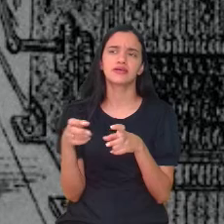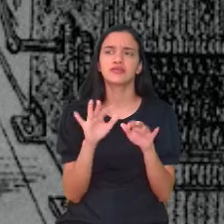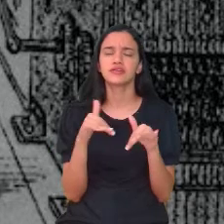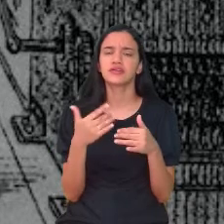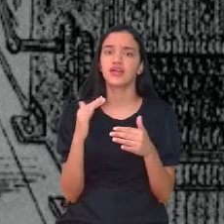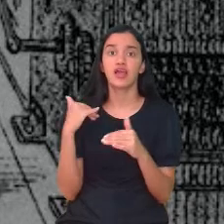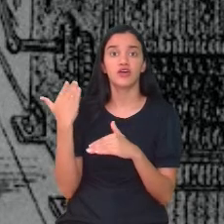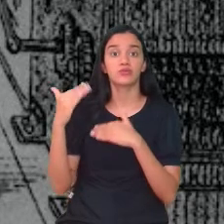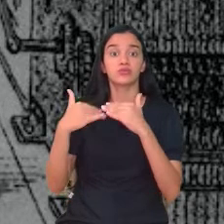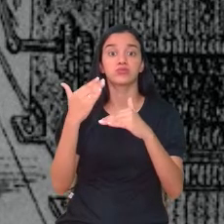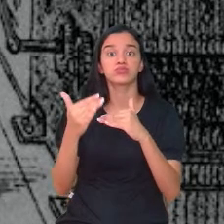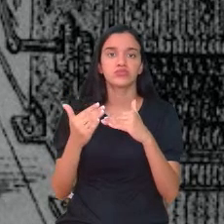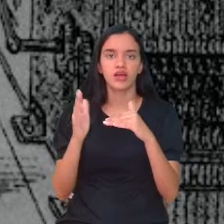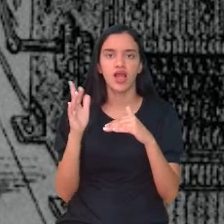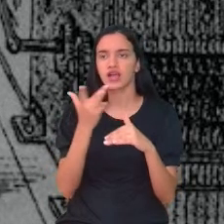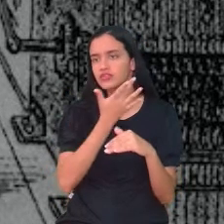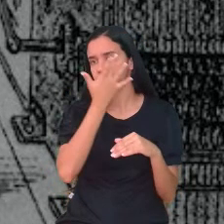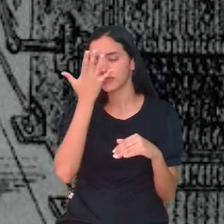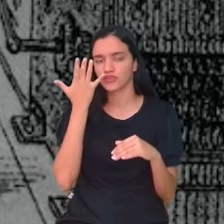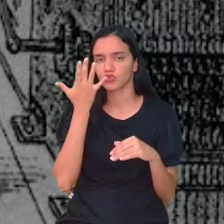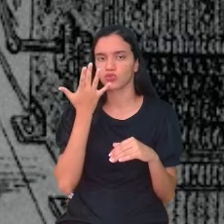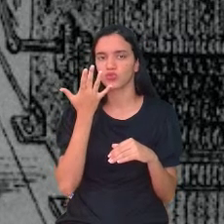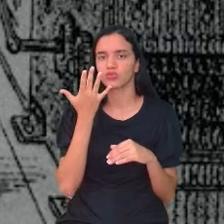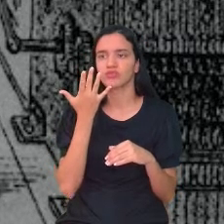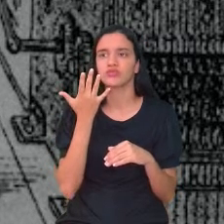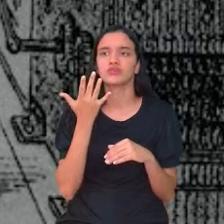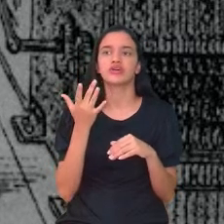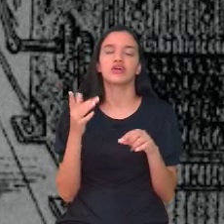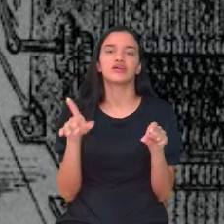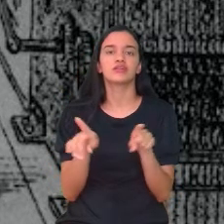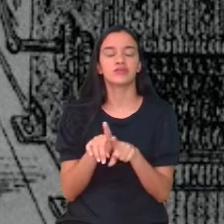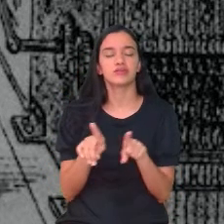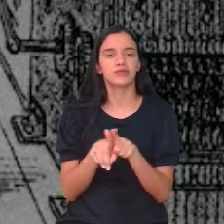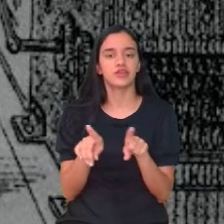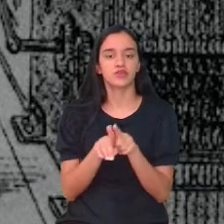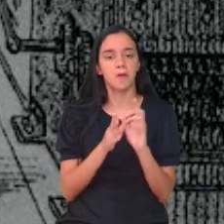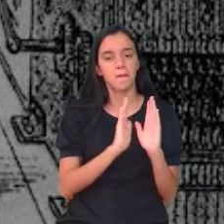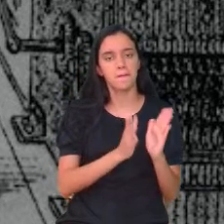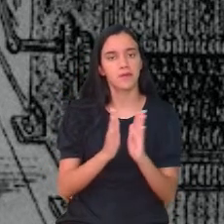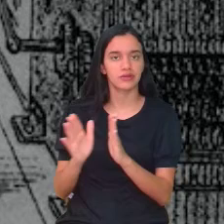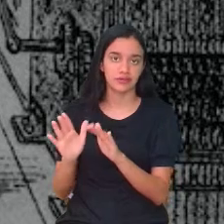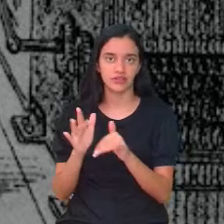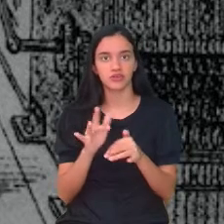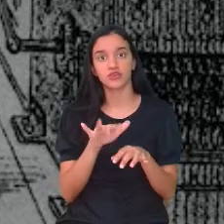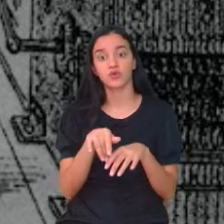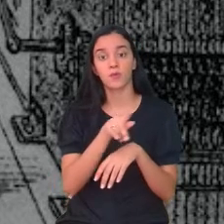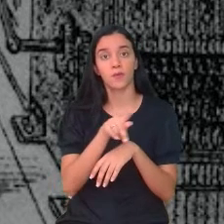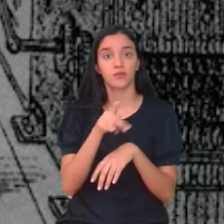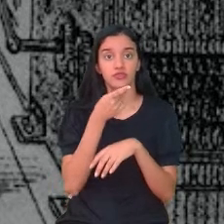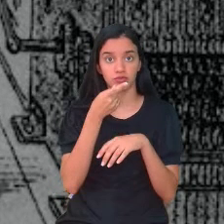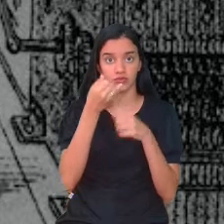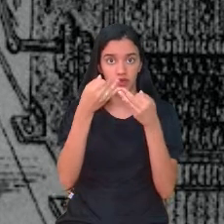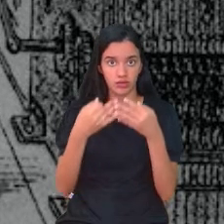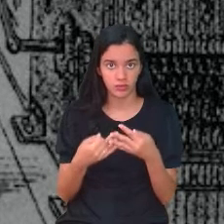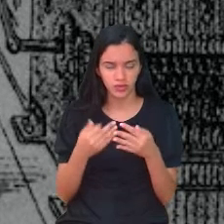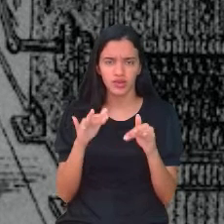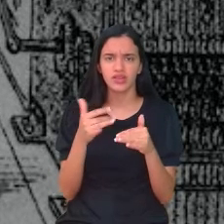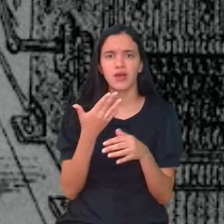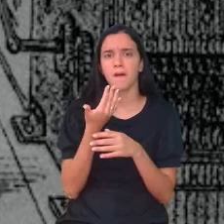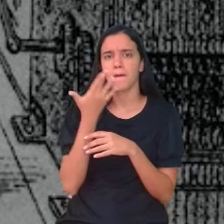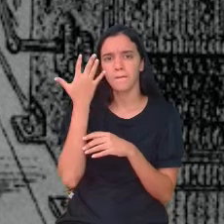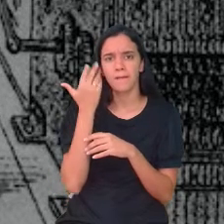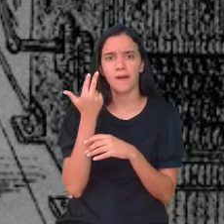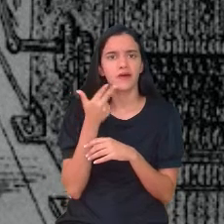ir até mais além, né? As pessoas estão, além desse processo todo que o professor Luciano colocou, elas não parecem